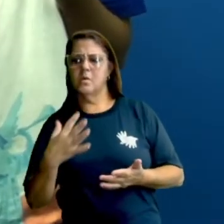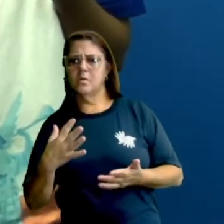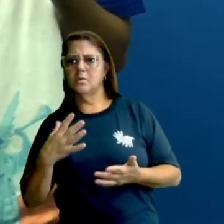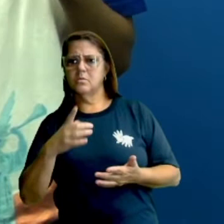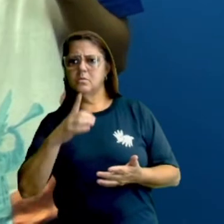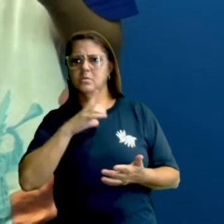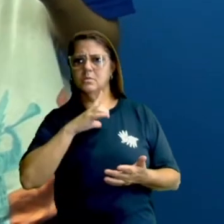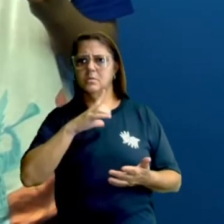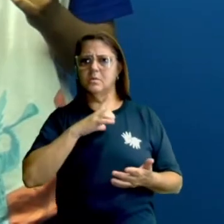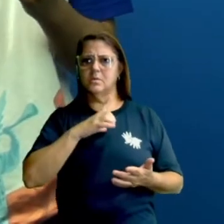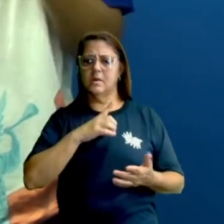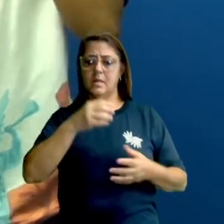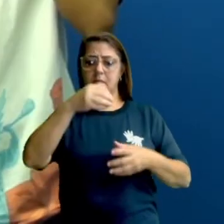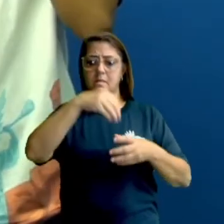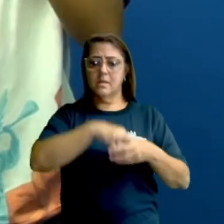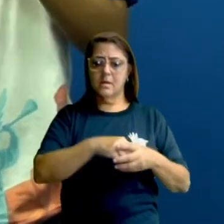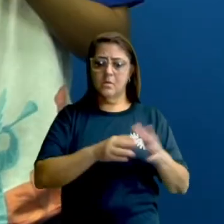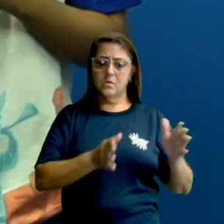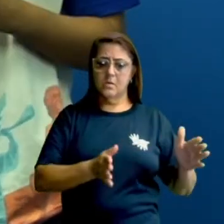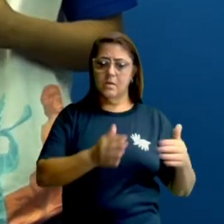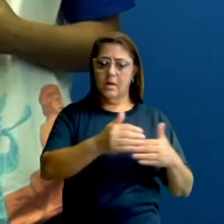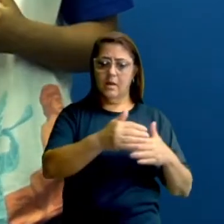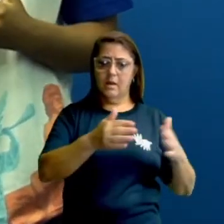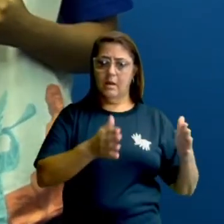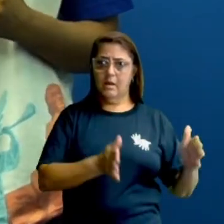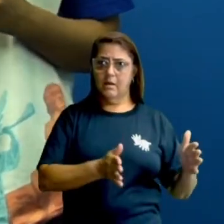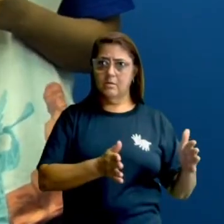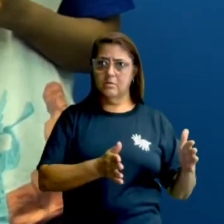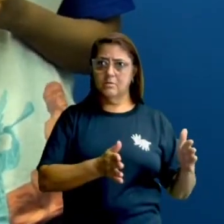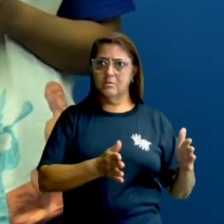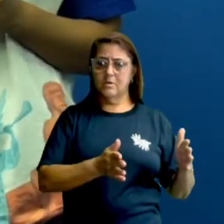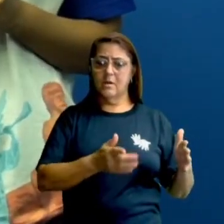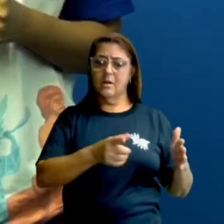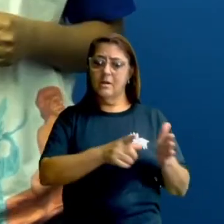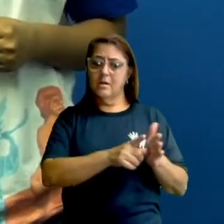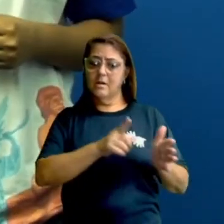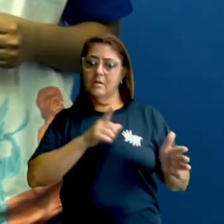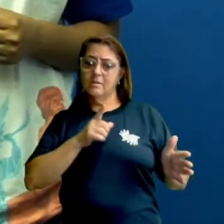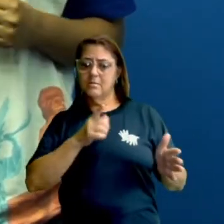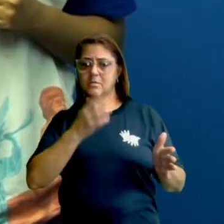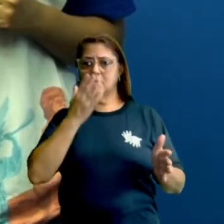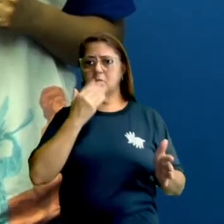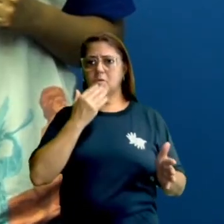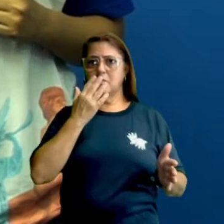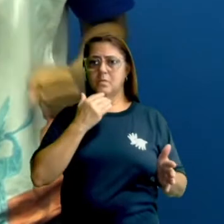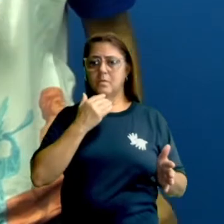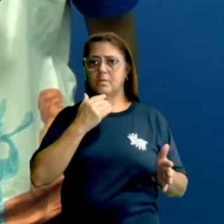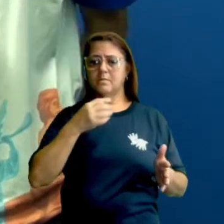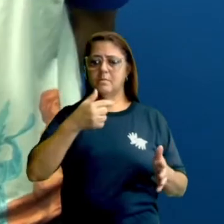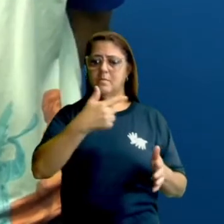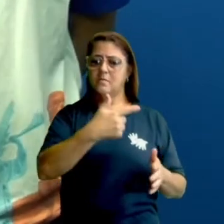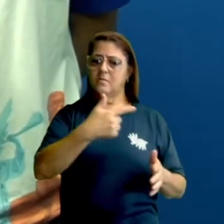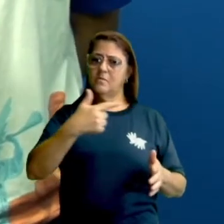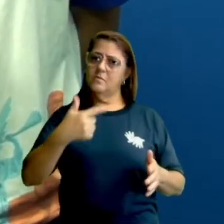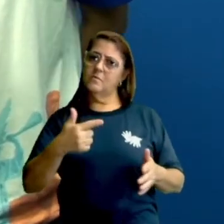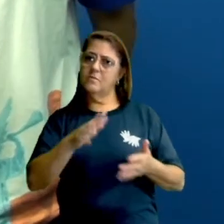brigadeiros tinham na caixa antes dela comer 9? 22